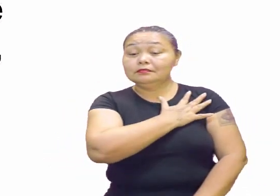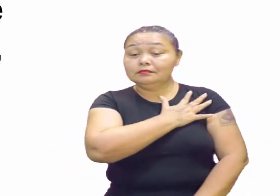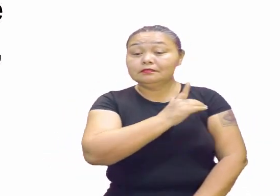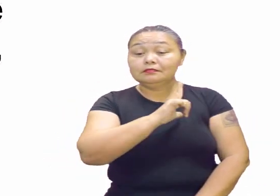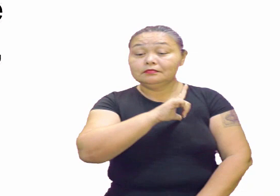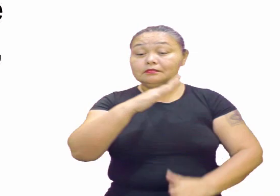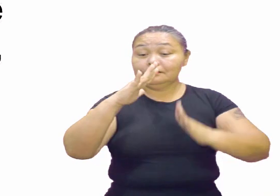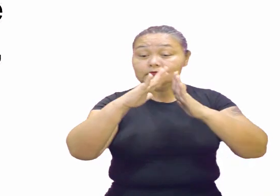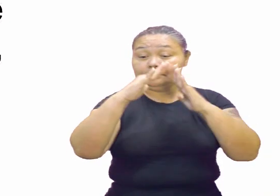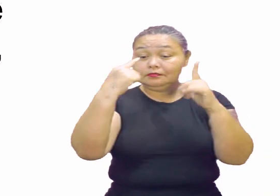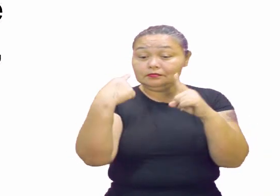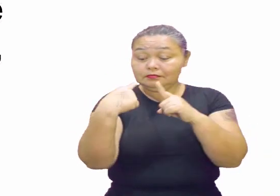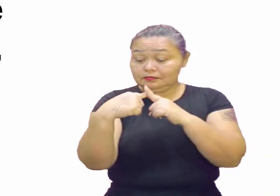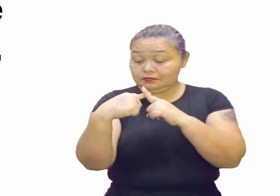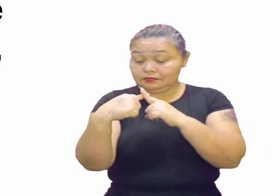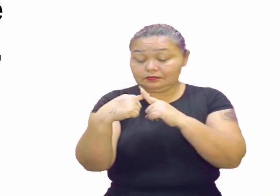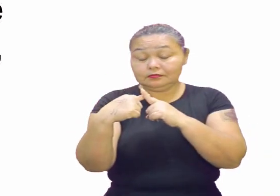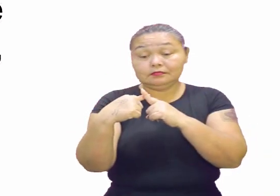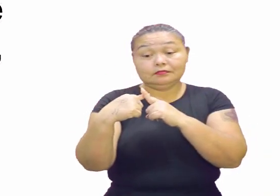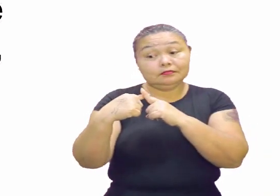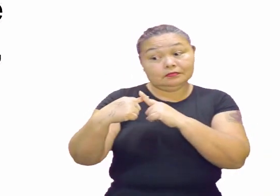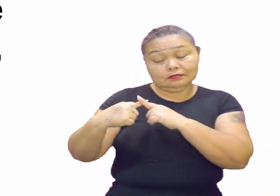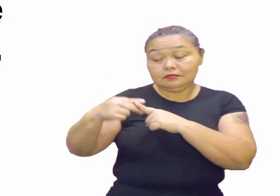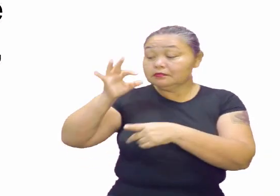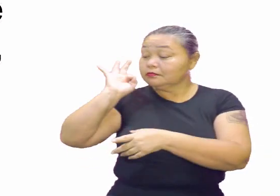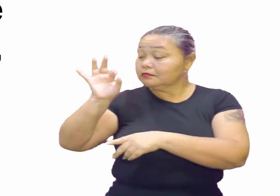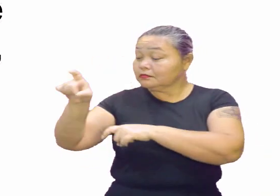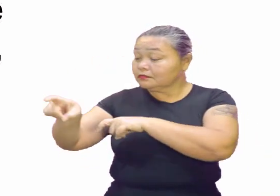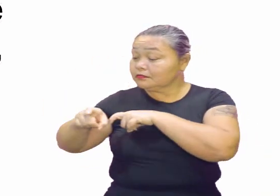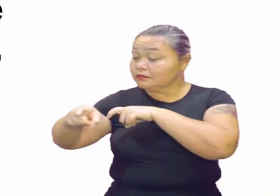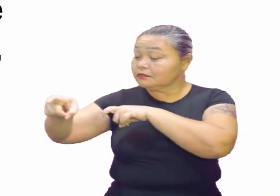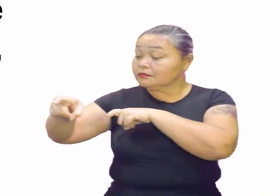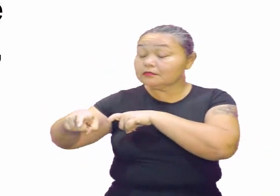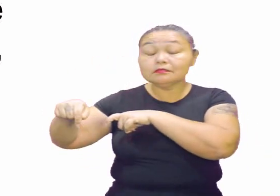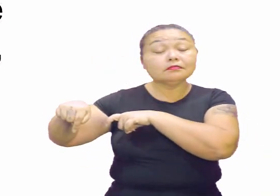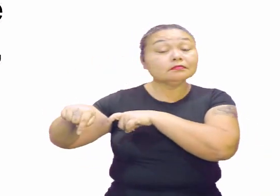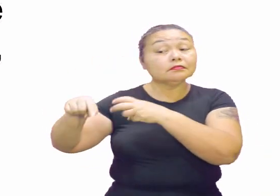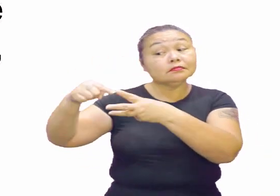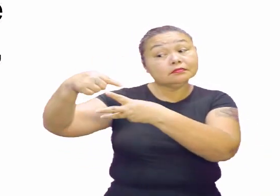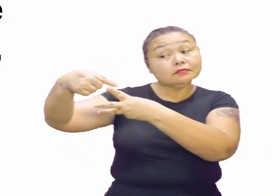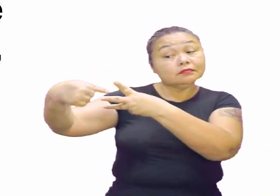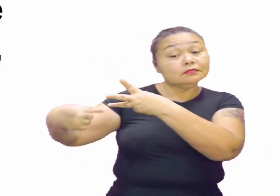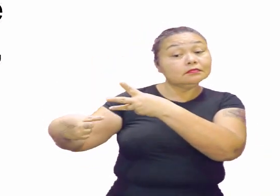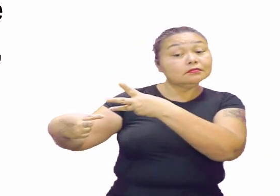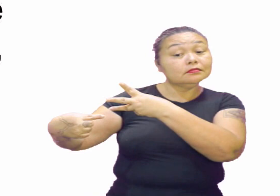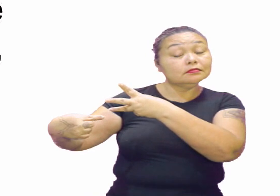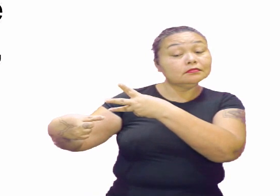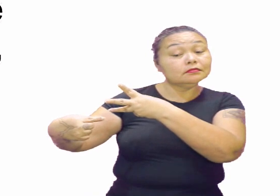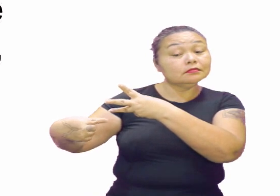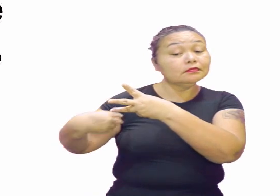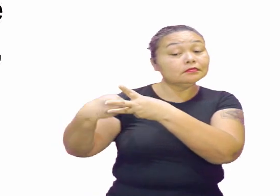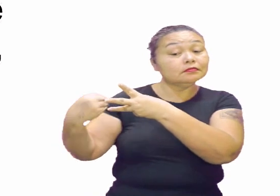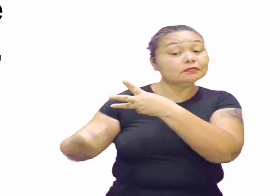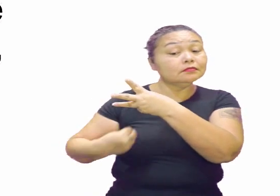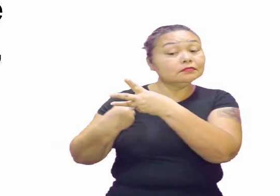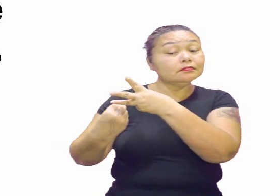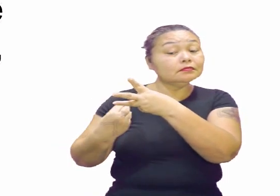tive a igreja, eu tive os cafeicultores. Como